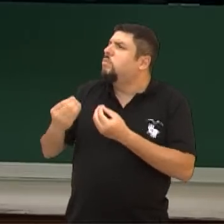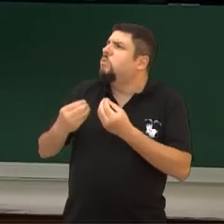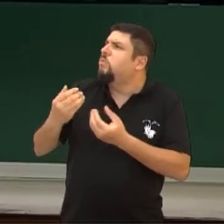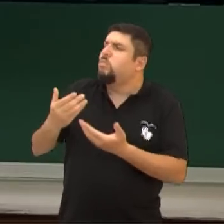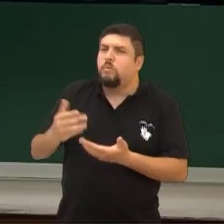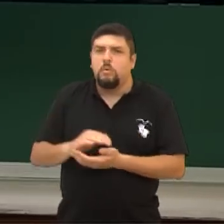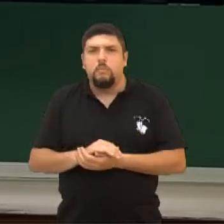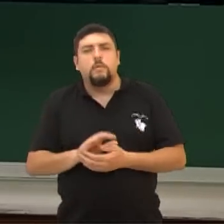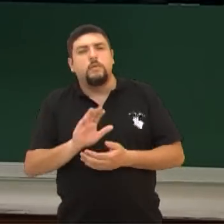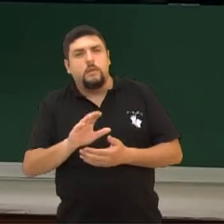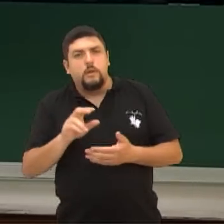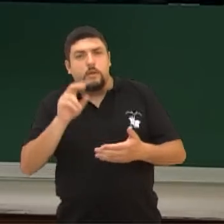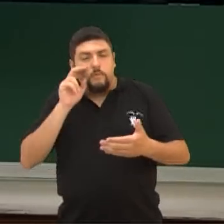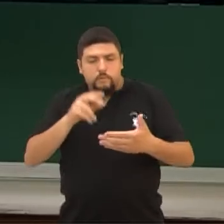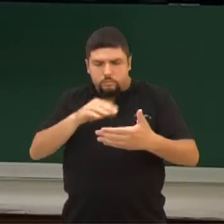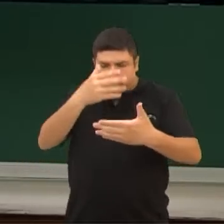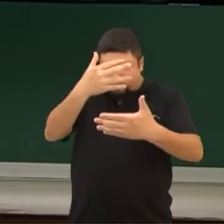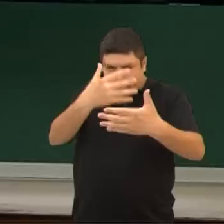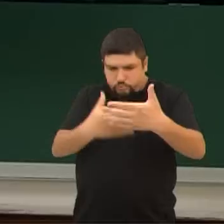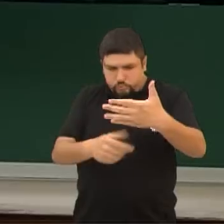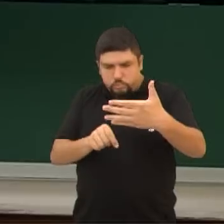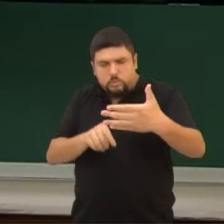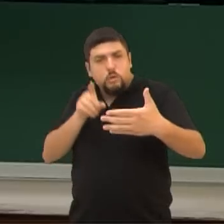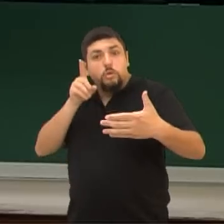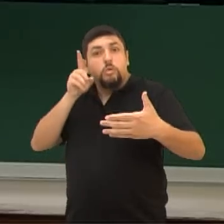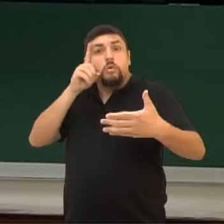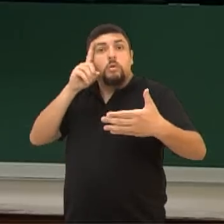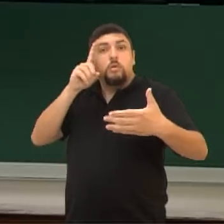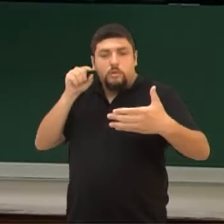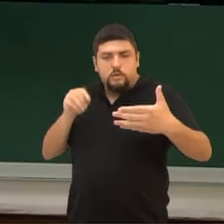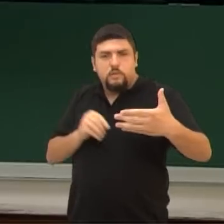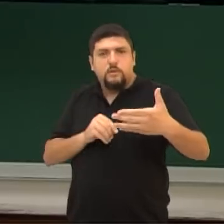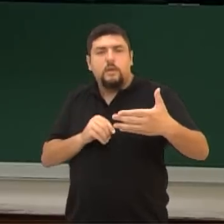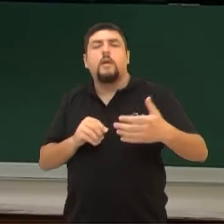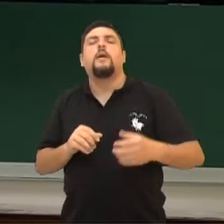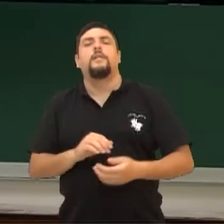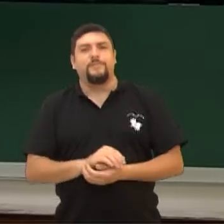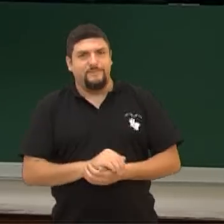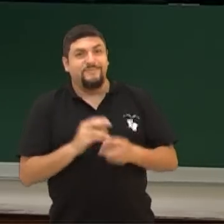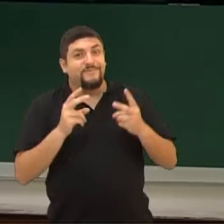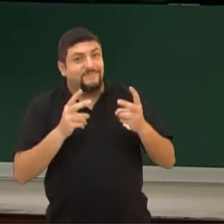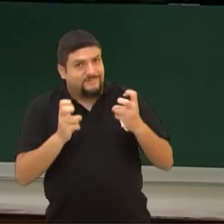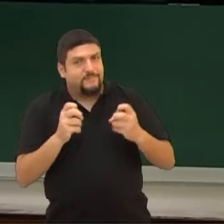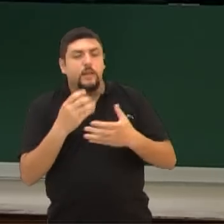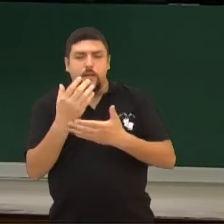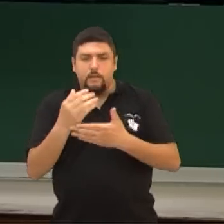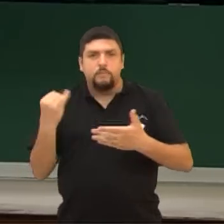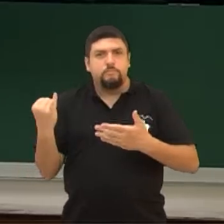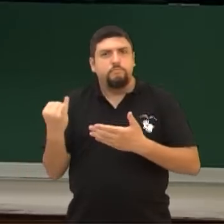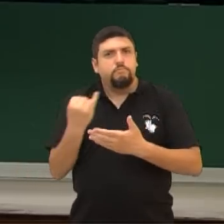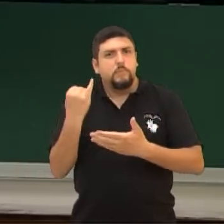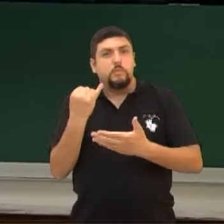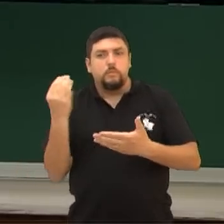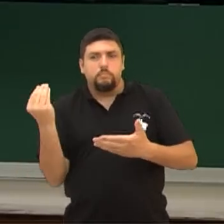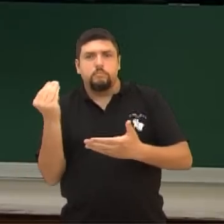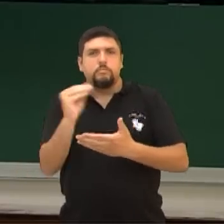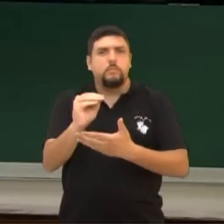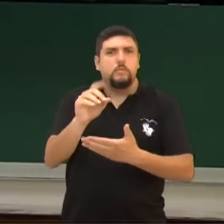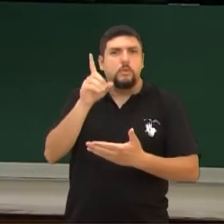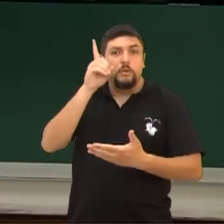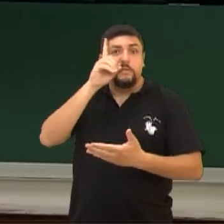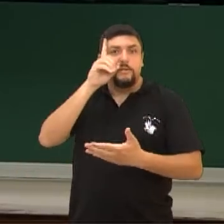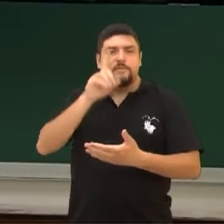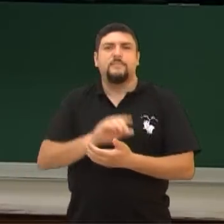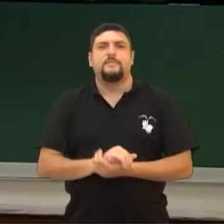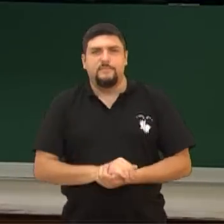isso, tá certo? Então, a importância da data, né? Sempre nós vamos ter que buscar as informações dentro do texto,